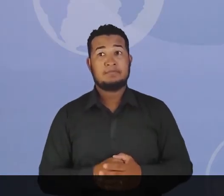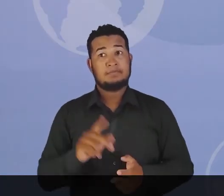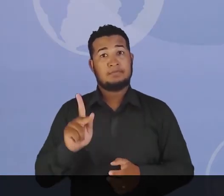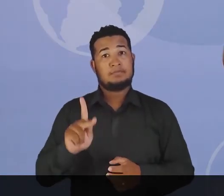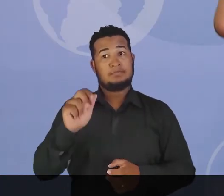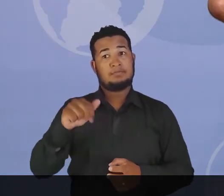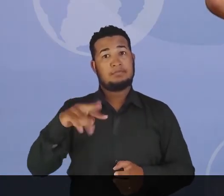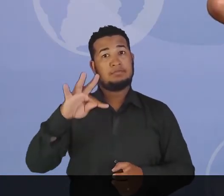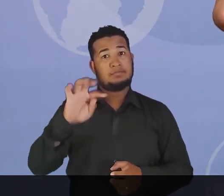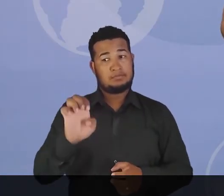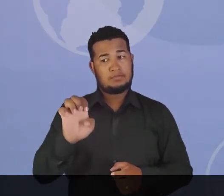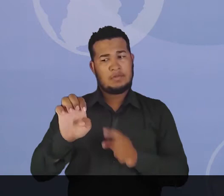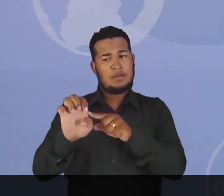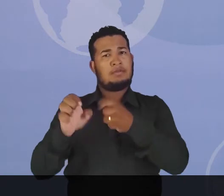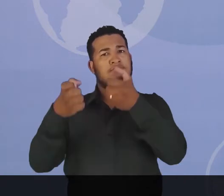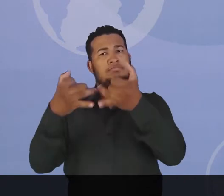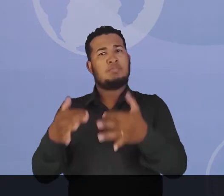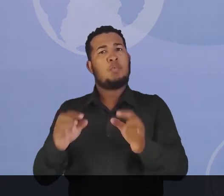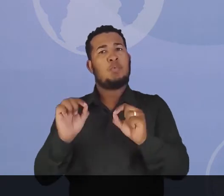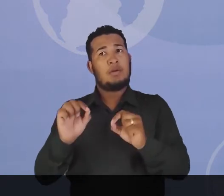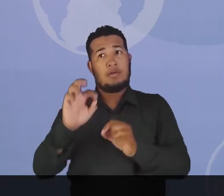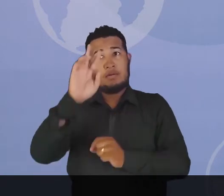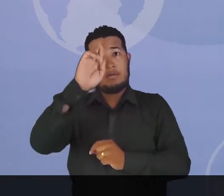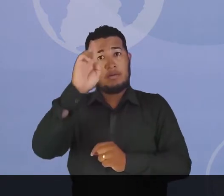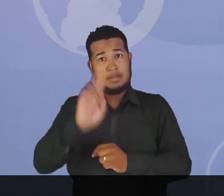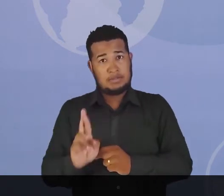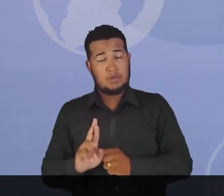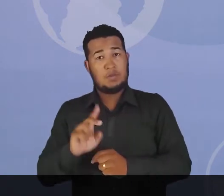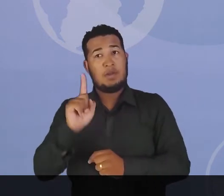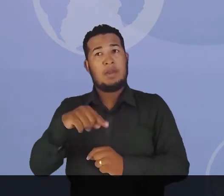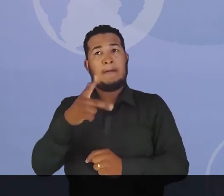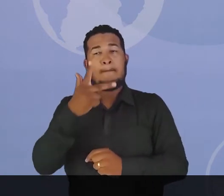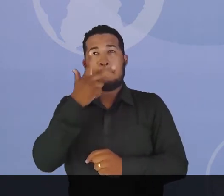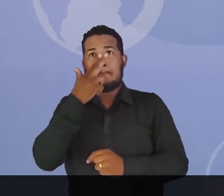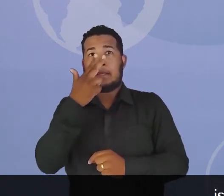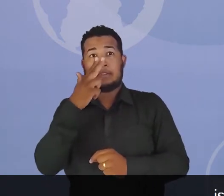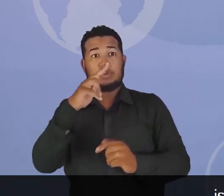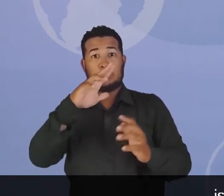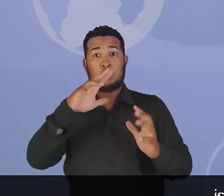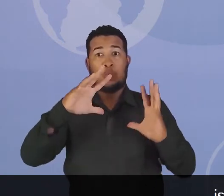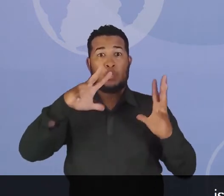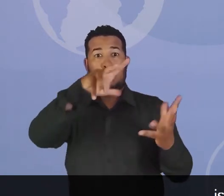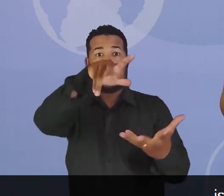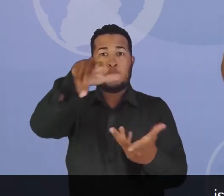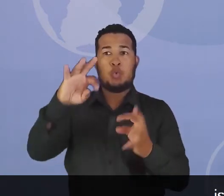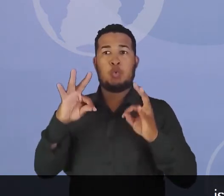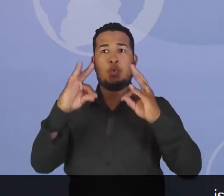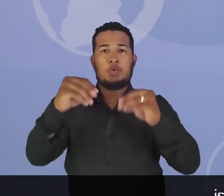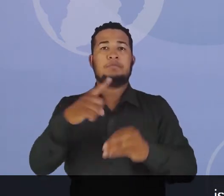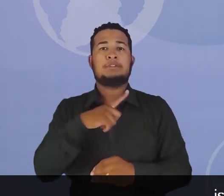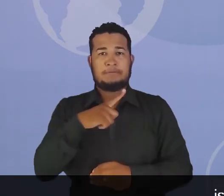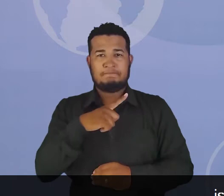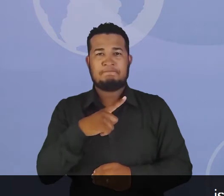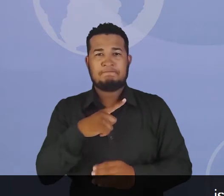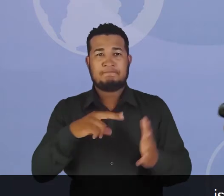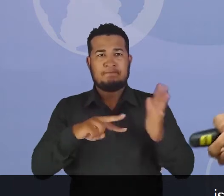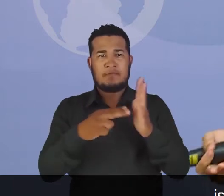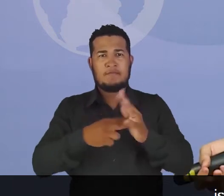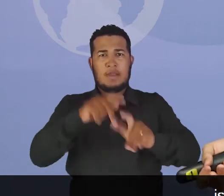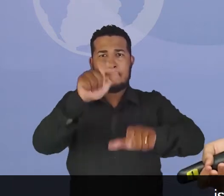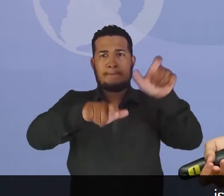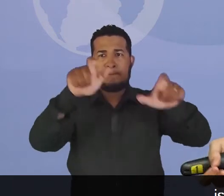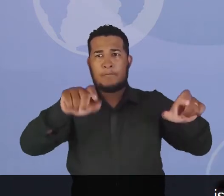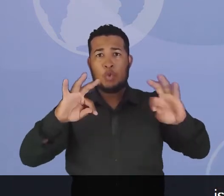Kant, a razão é universal. Isso quer dizer que todos nós somos